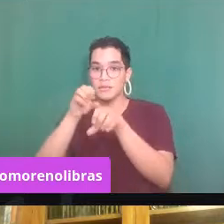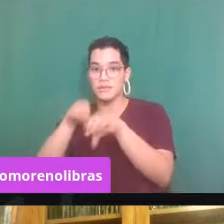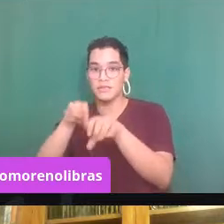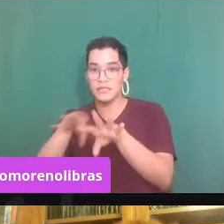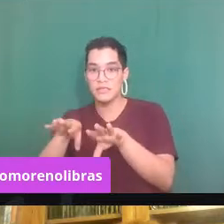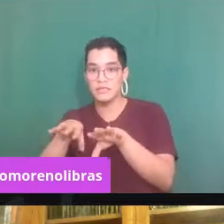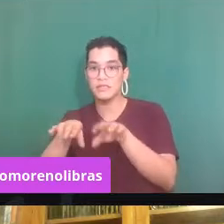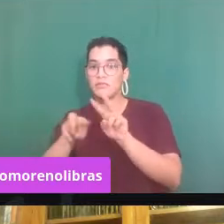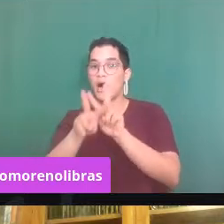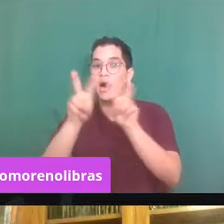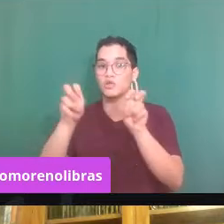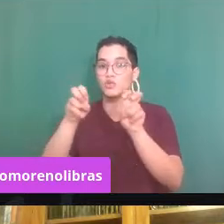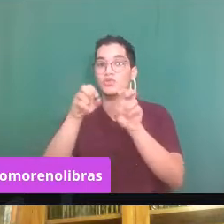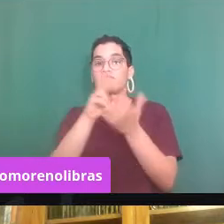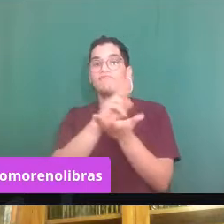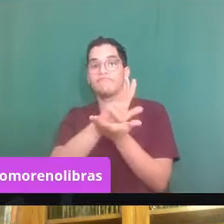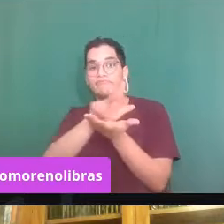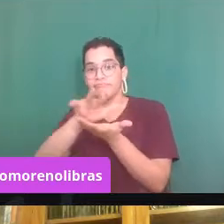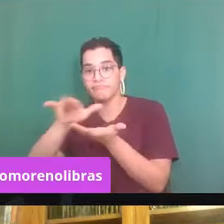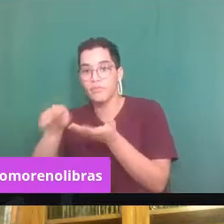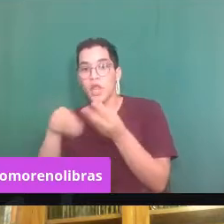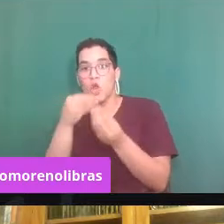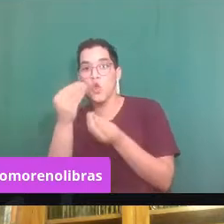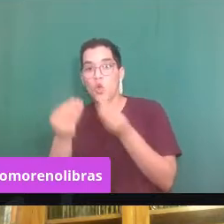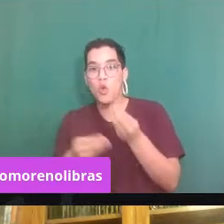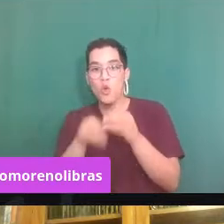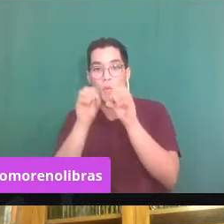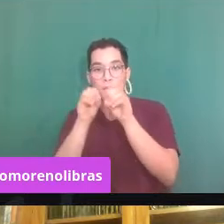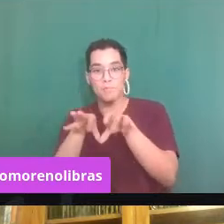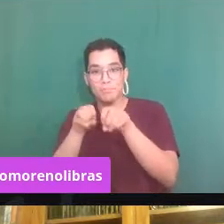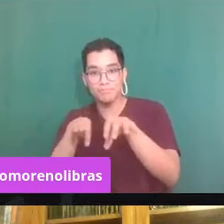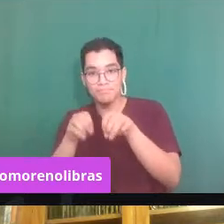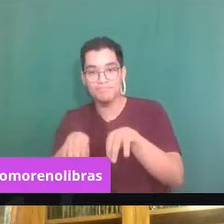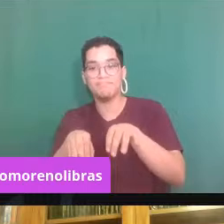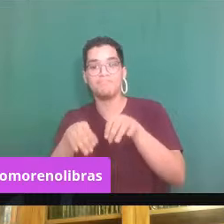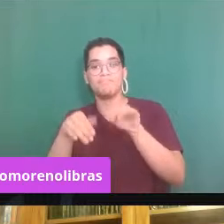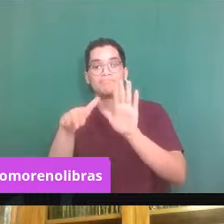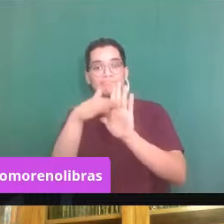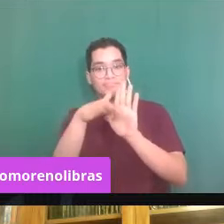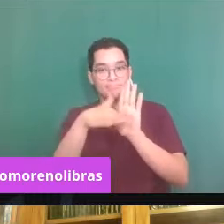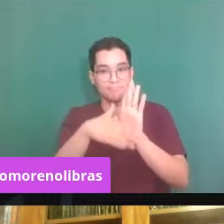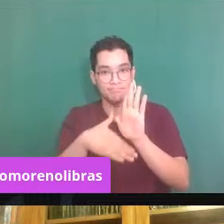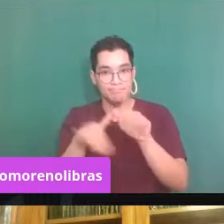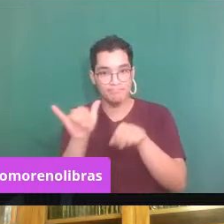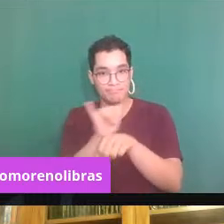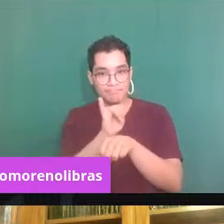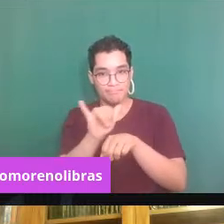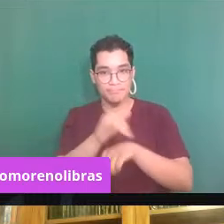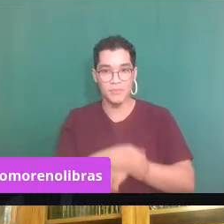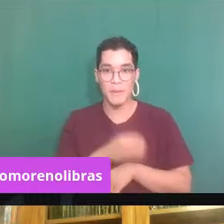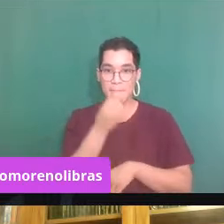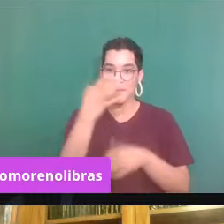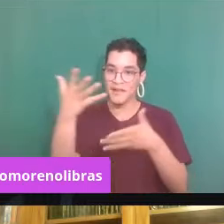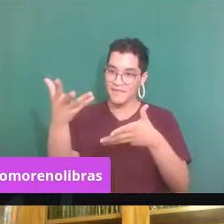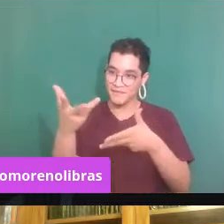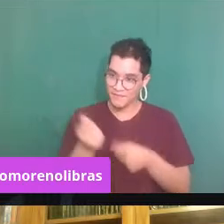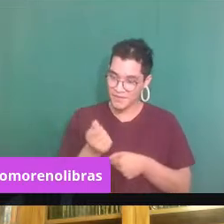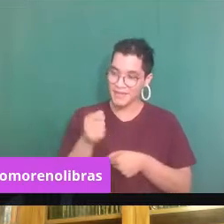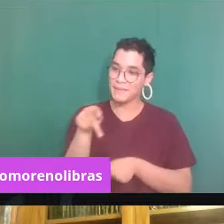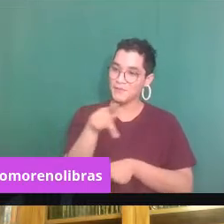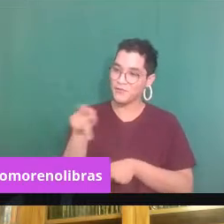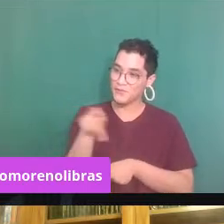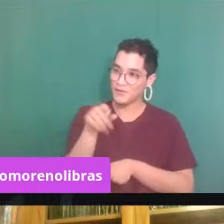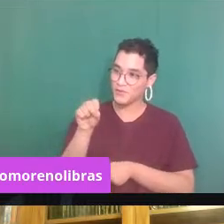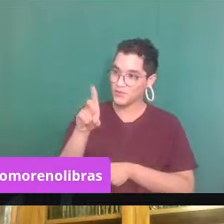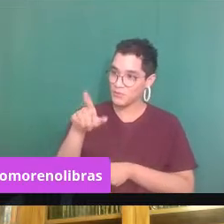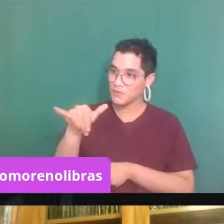procedimentos teóricos analíticos. Antes, eu gostaria de dar boas-vindas à professora palestrante de hoje. Seja bem-vinda, professora